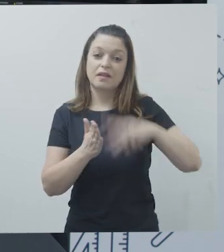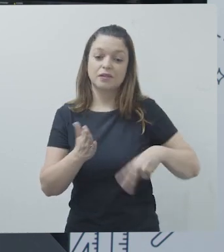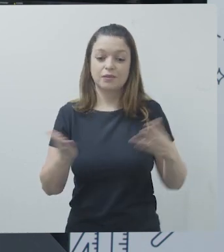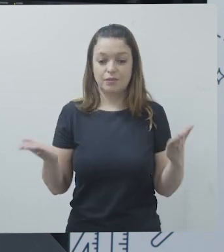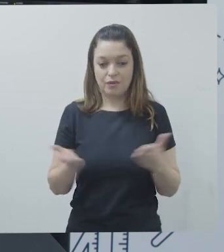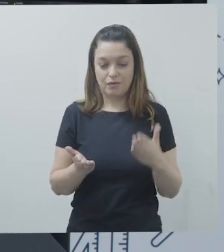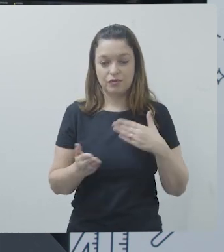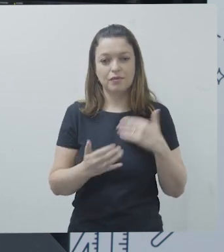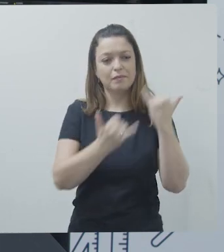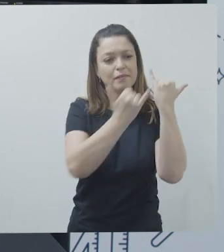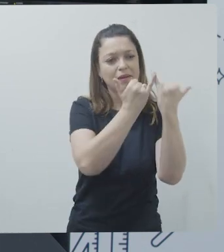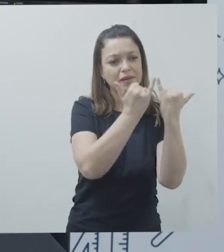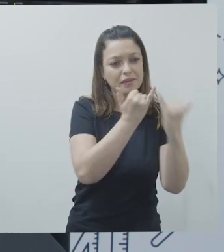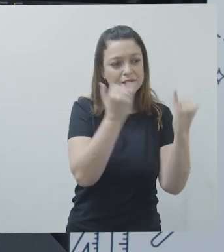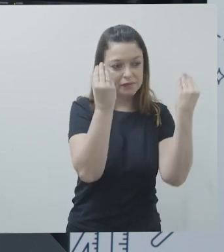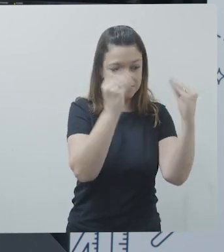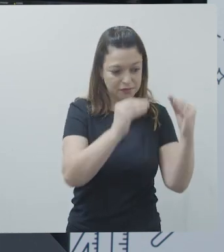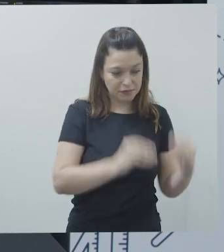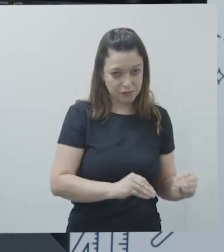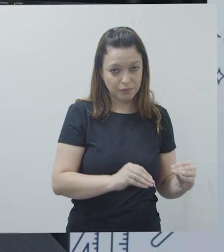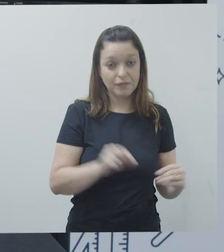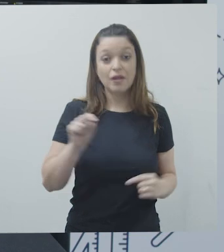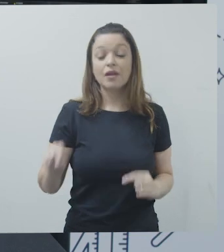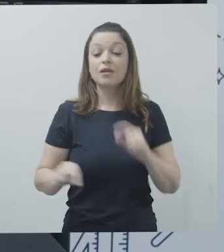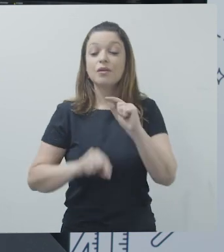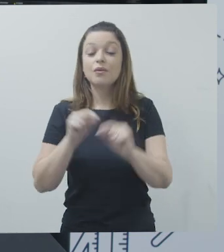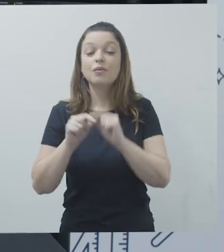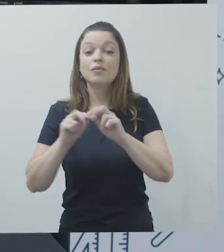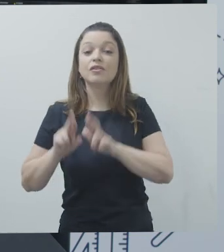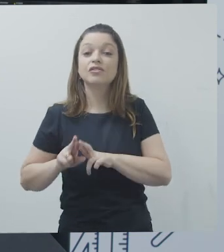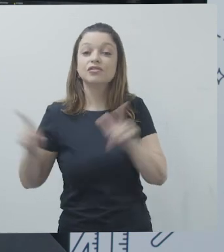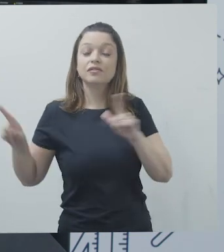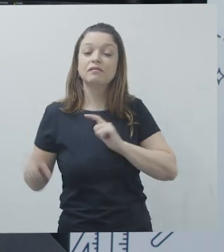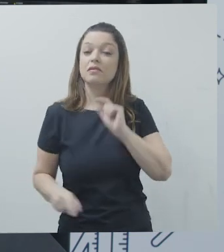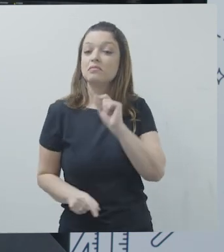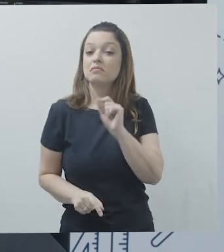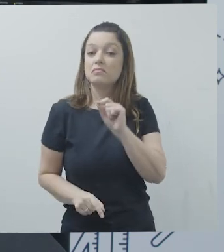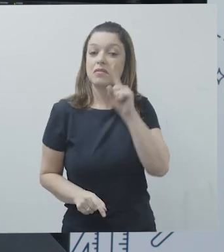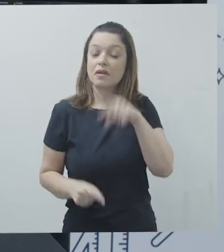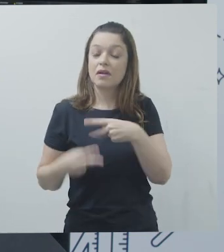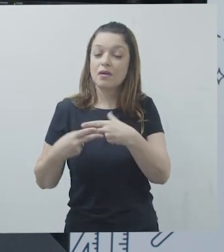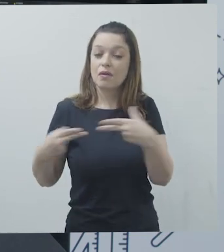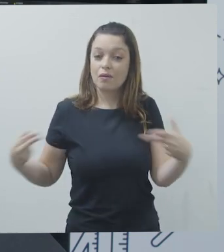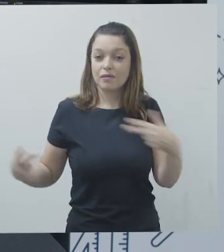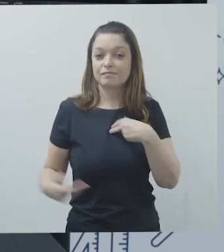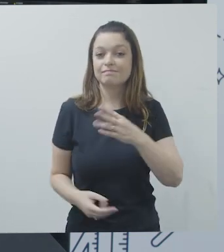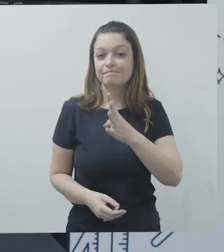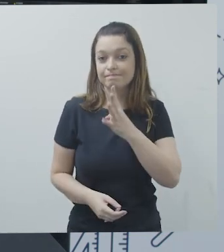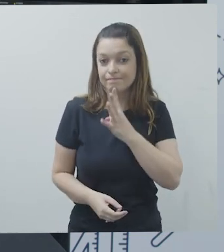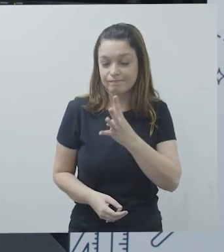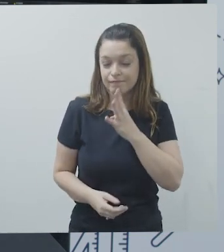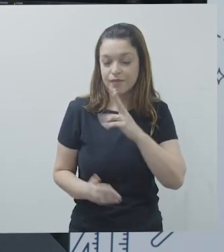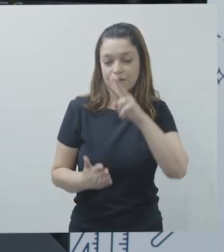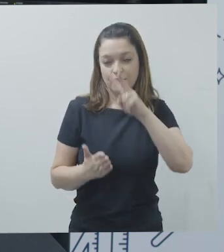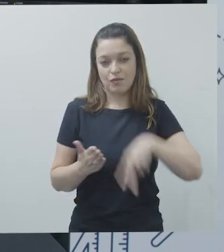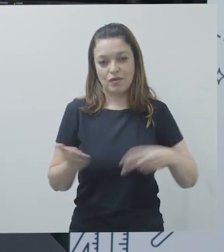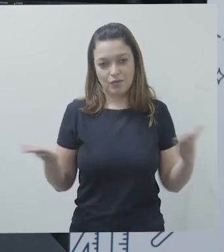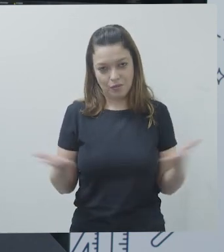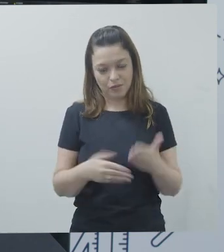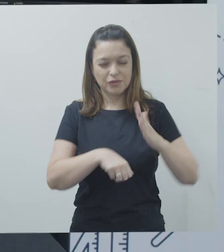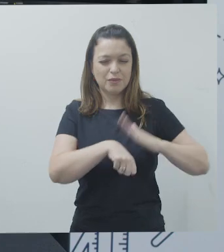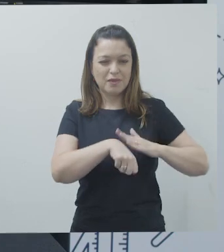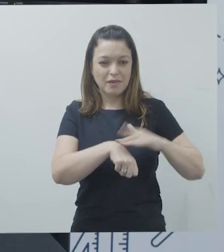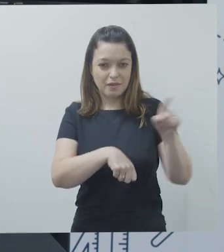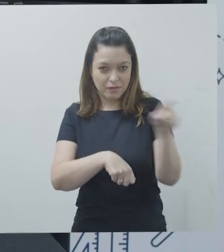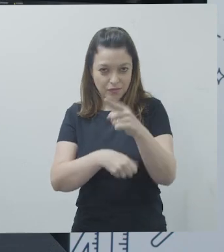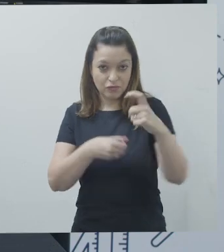as diferenças? Quais são as diferenças de que nós temos daquilo que você conhece para aquilo que foi lido hoje? Vou dar um tempinho para